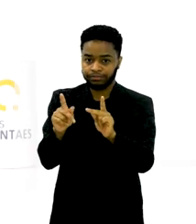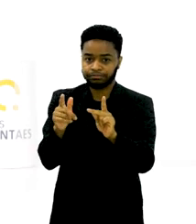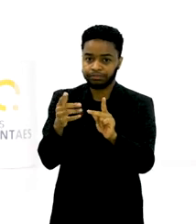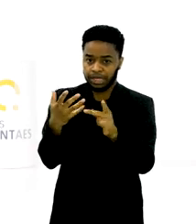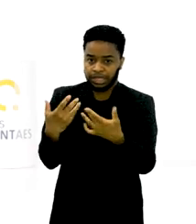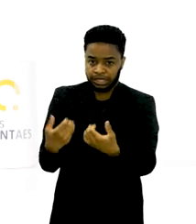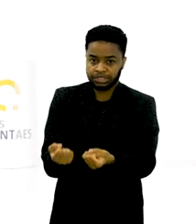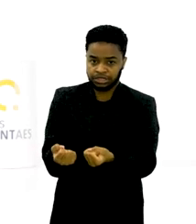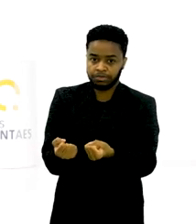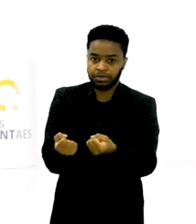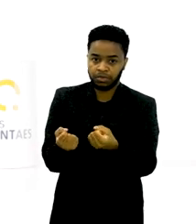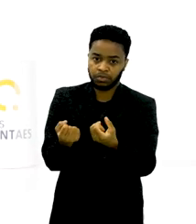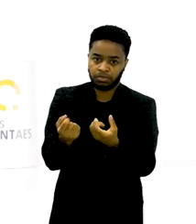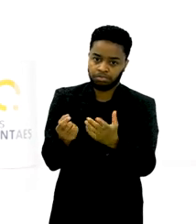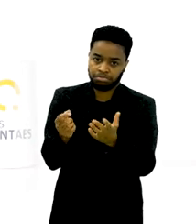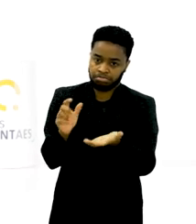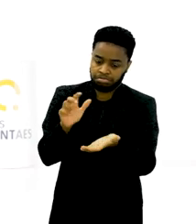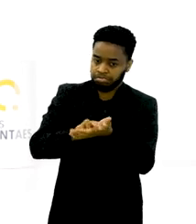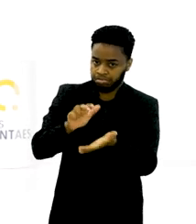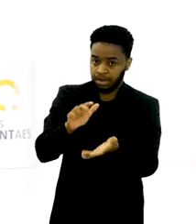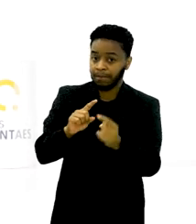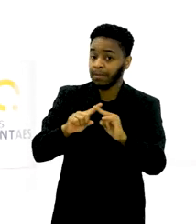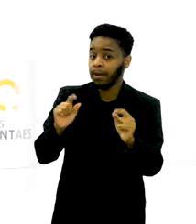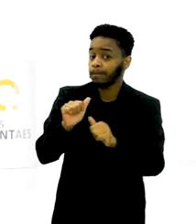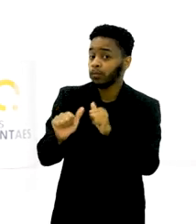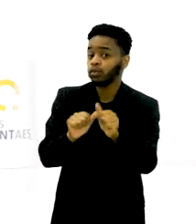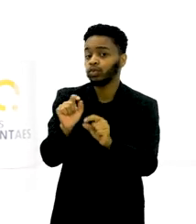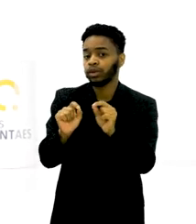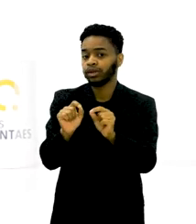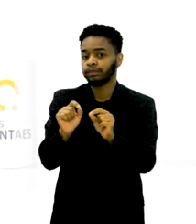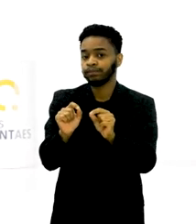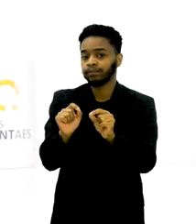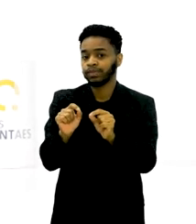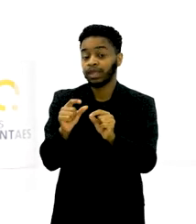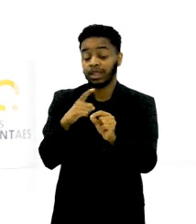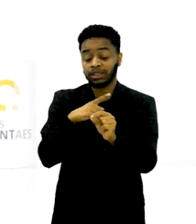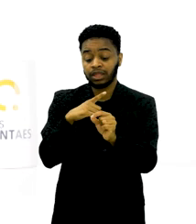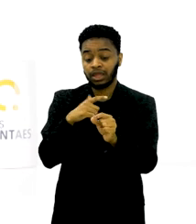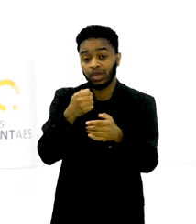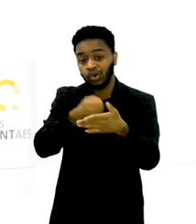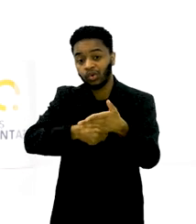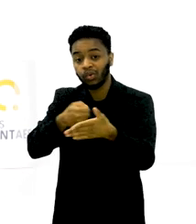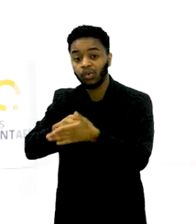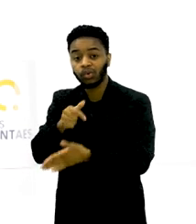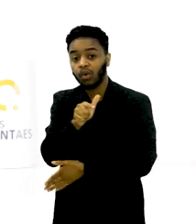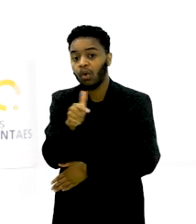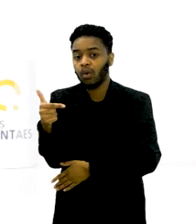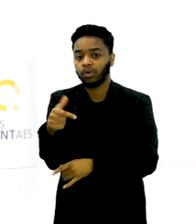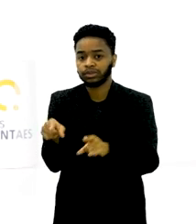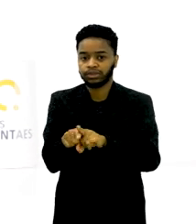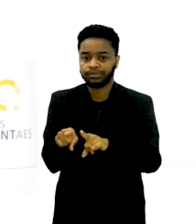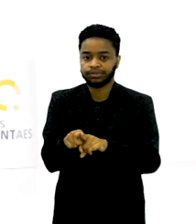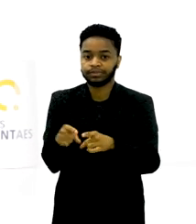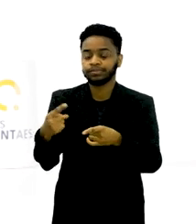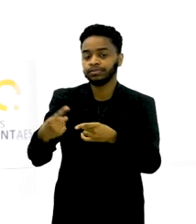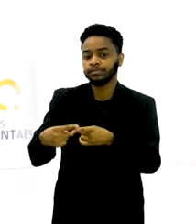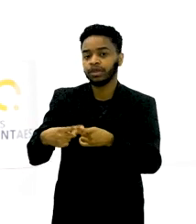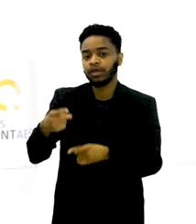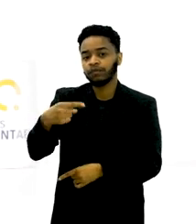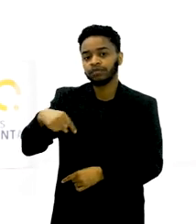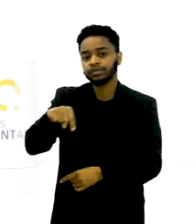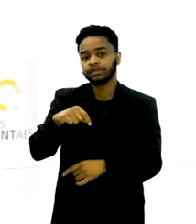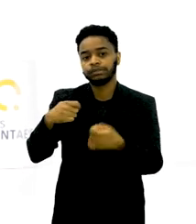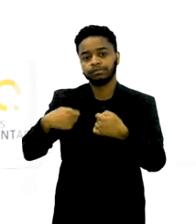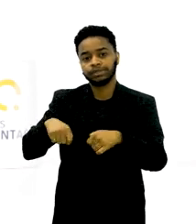desse título né o que que se desdobra que vai mudar é então você tem uma outra luta aí né Você tem uma outra luta que você tem